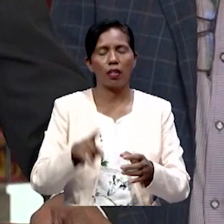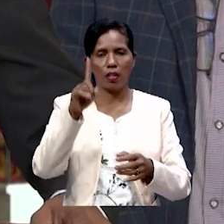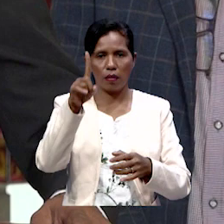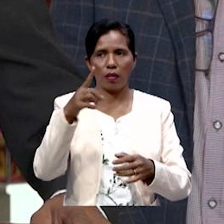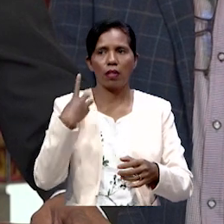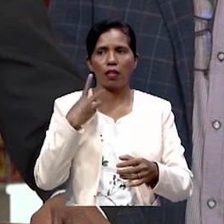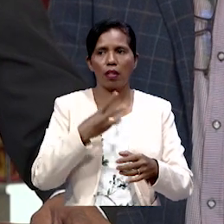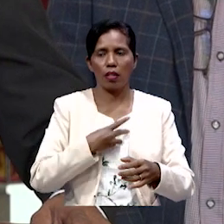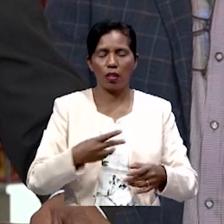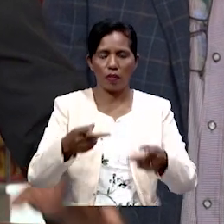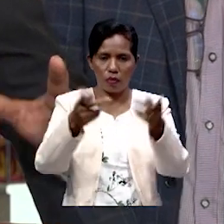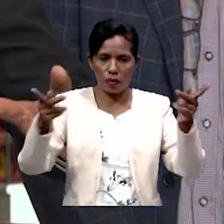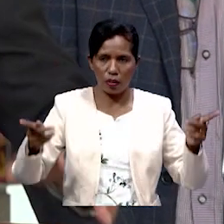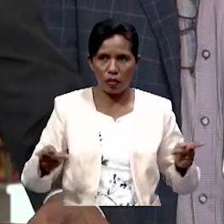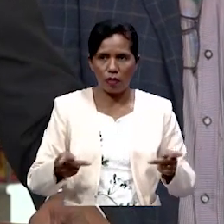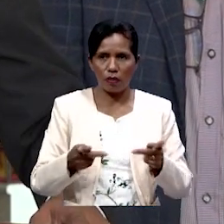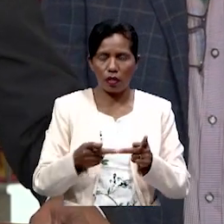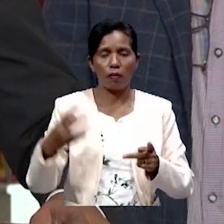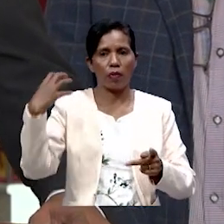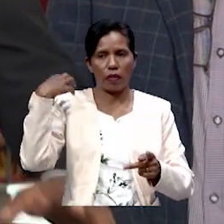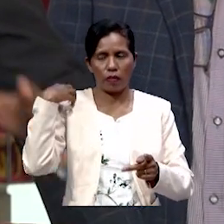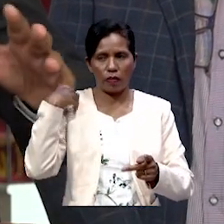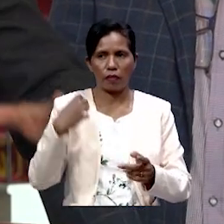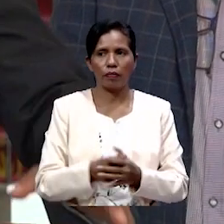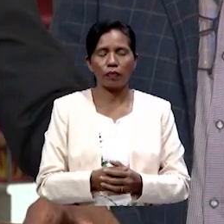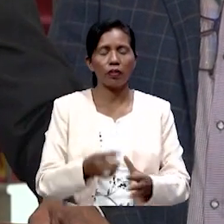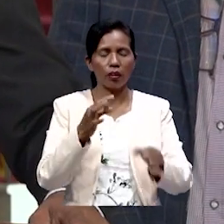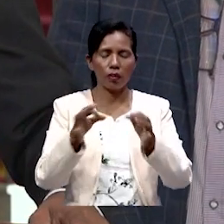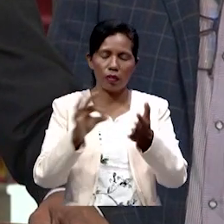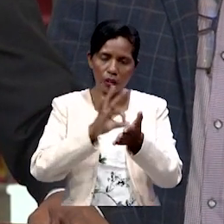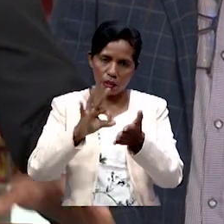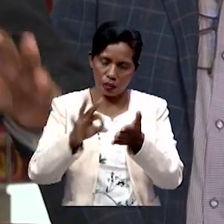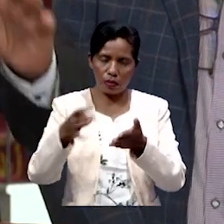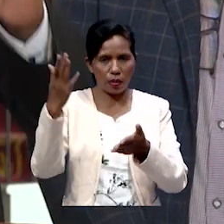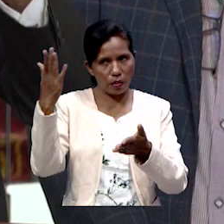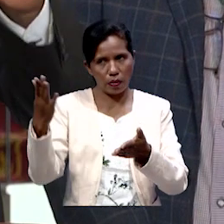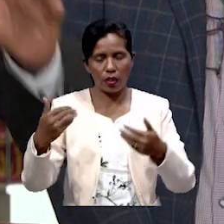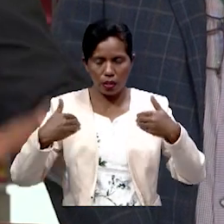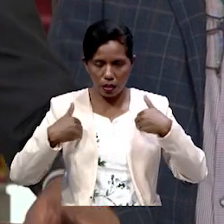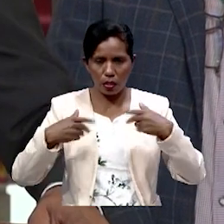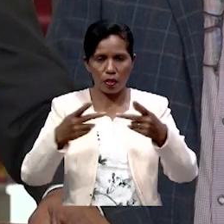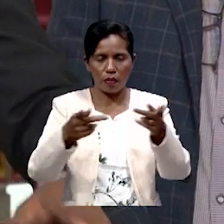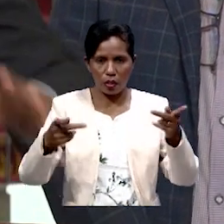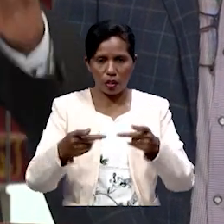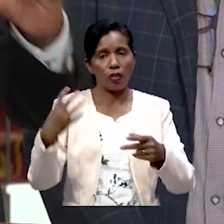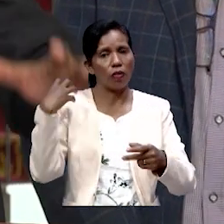ter mapamento para a sede. Então, se não resistiu, não é porque não tem mapamento para a sede, e a